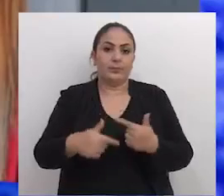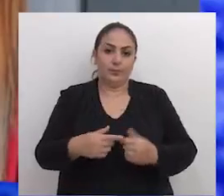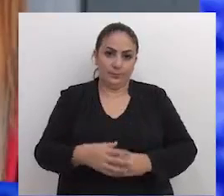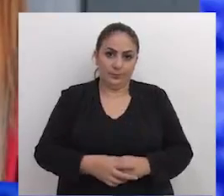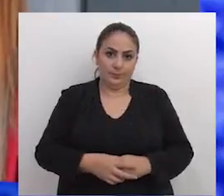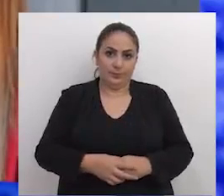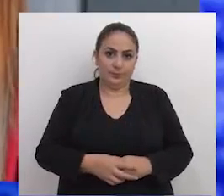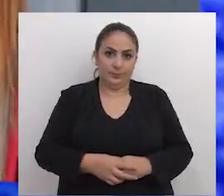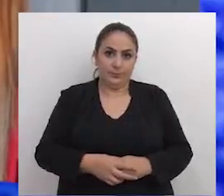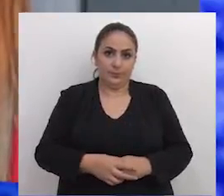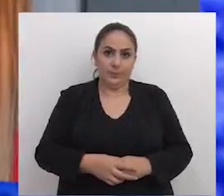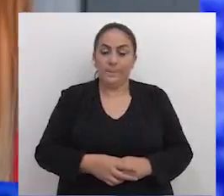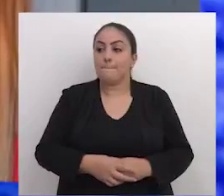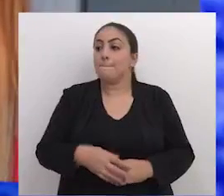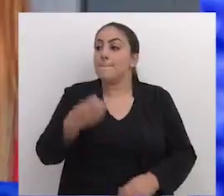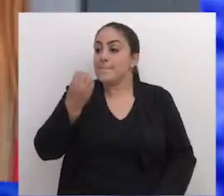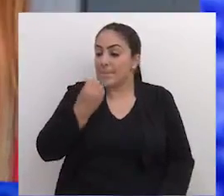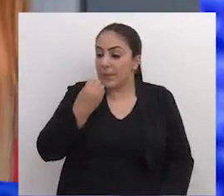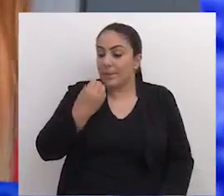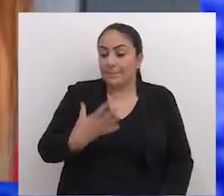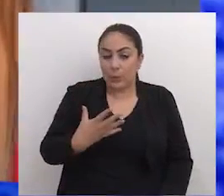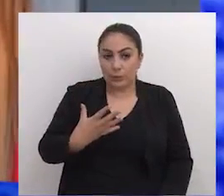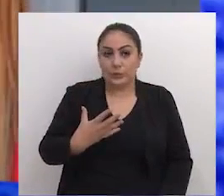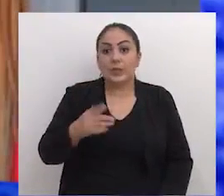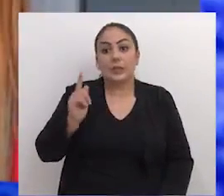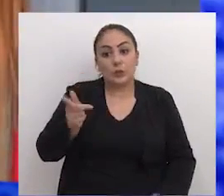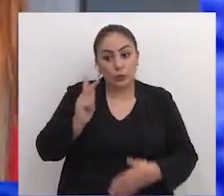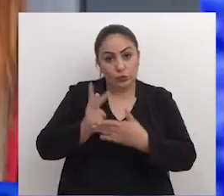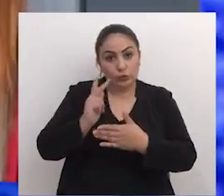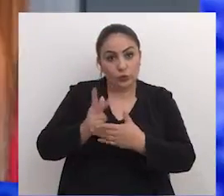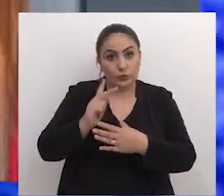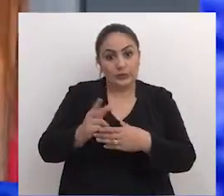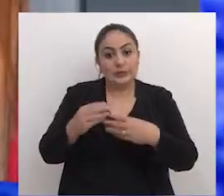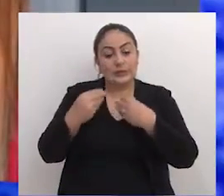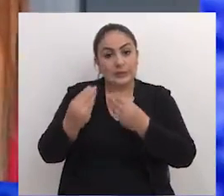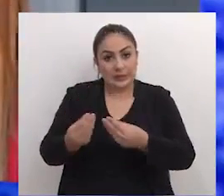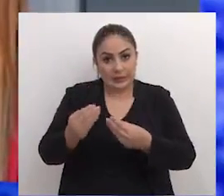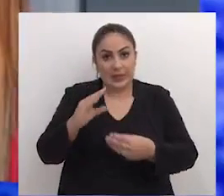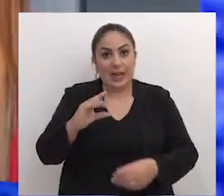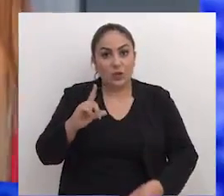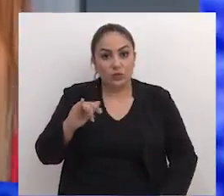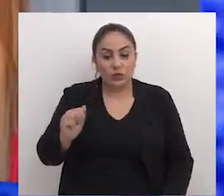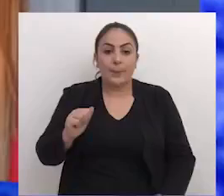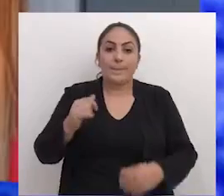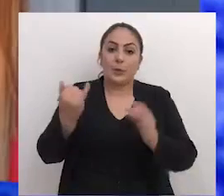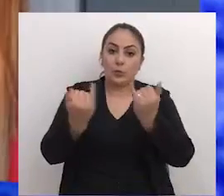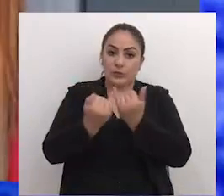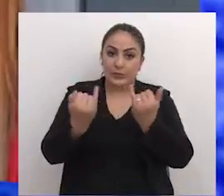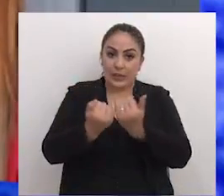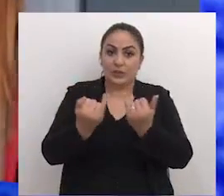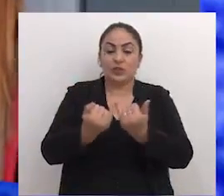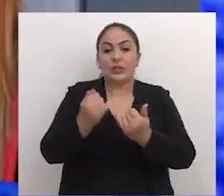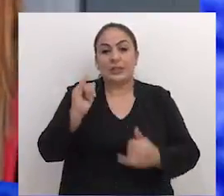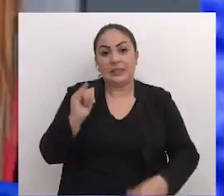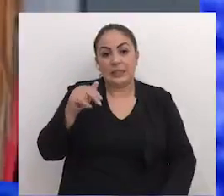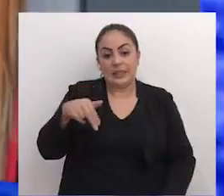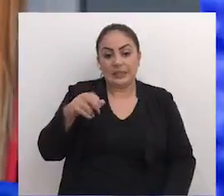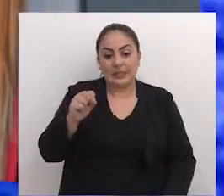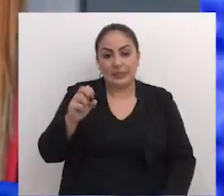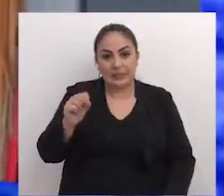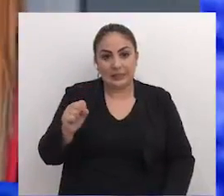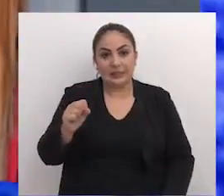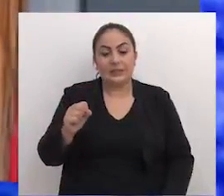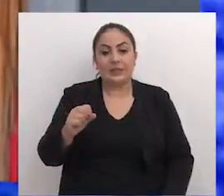trabalhador? Então, os benefícios, eles continuam sendo encaminhados, Cláudia, ou pelo site do INSS,